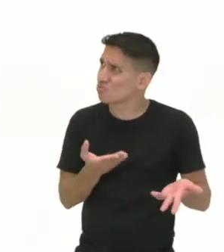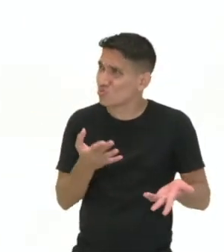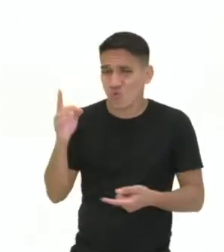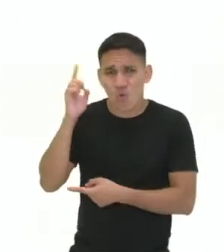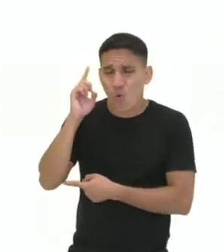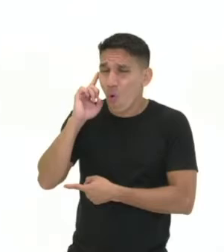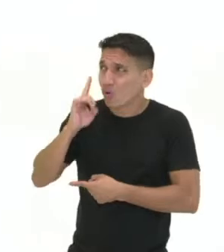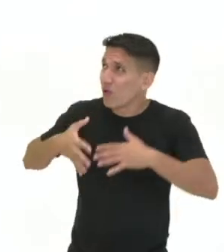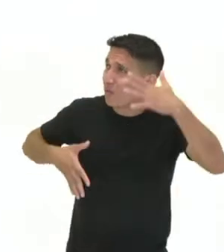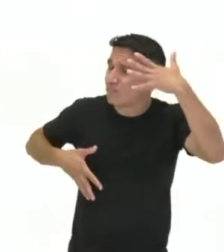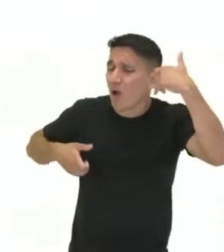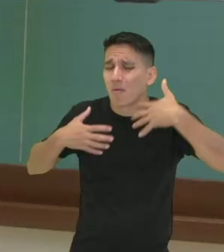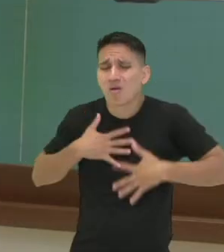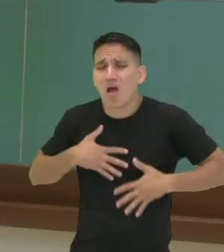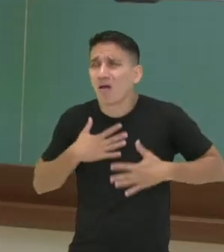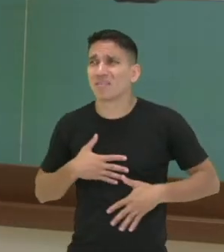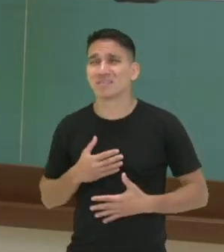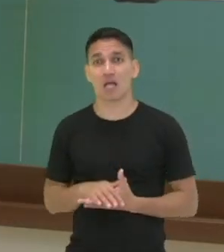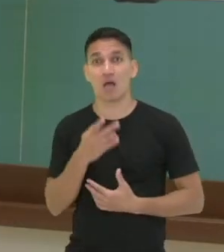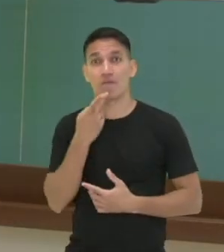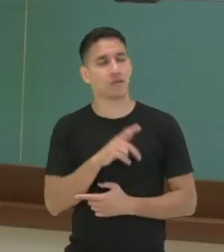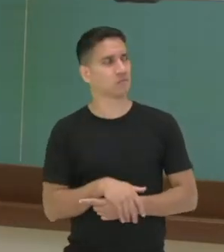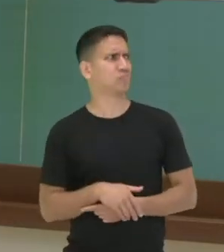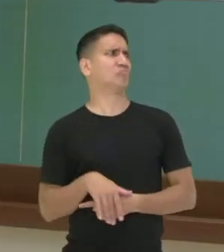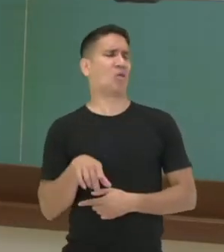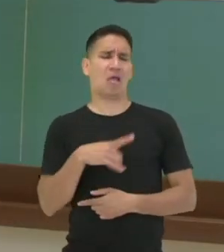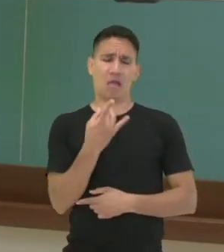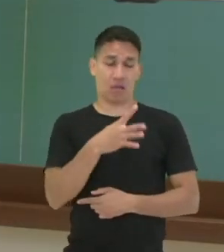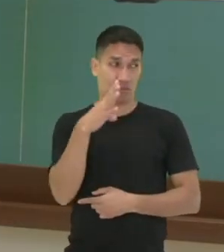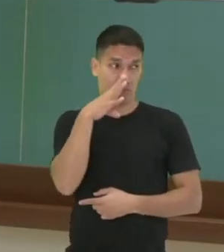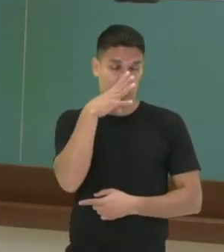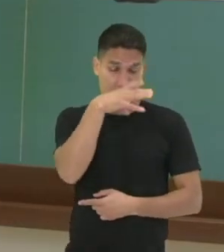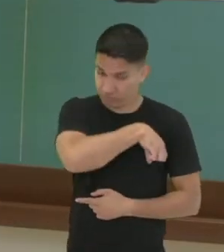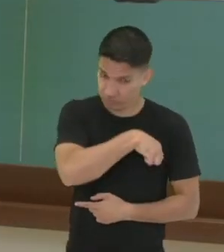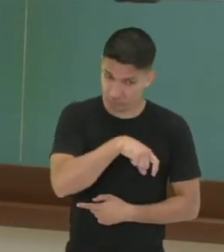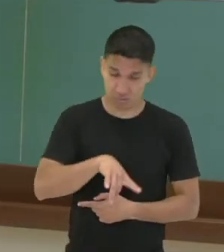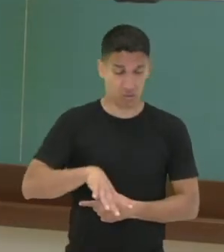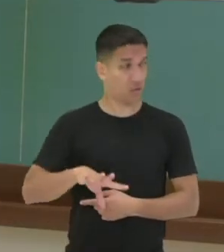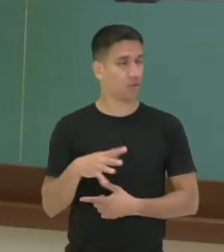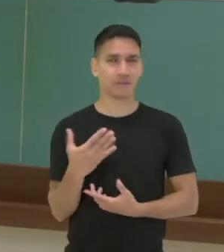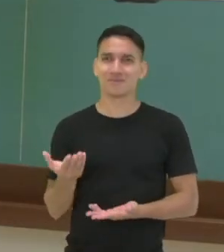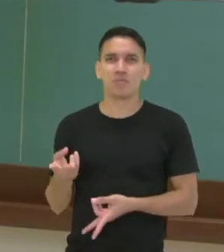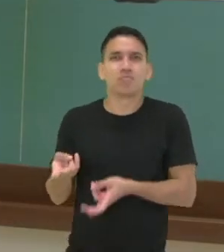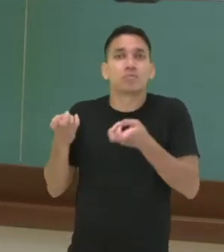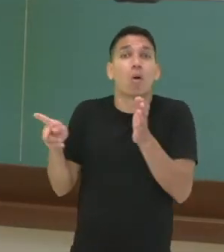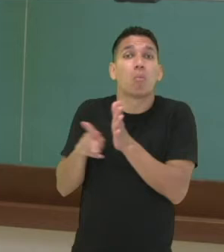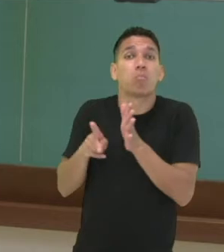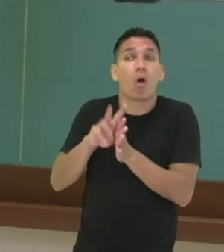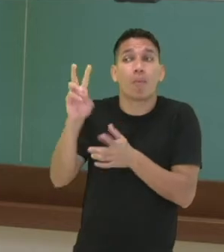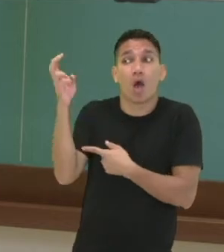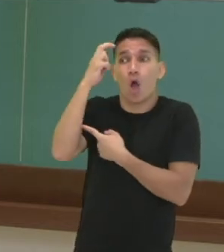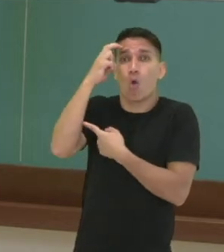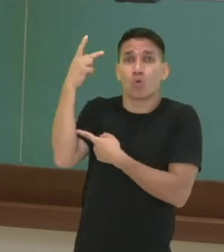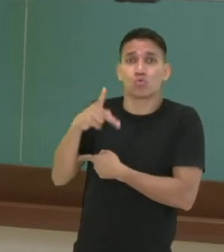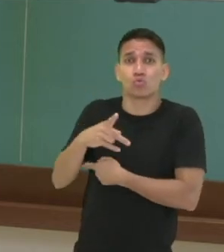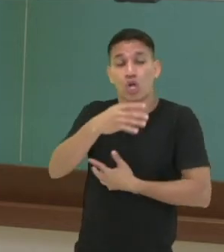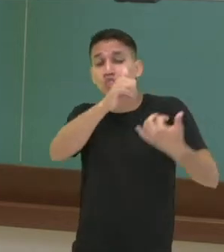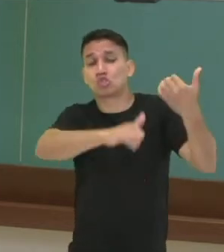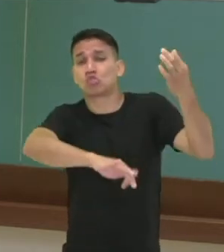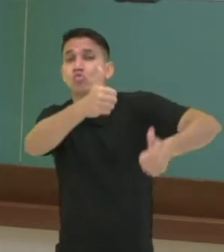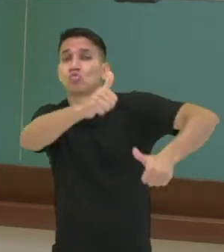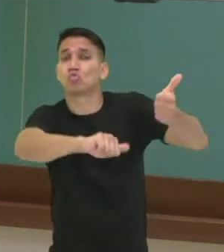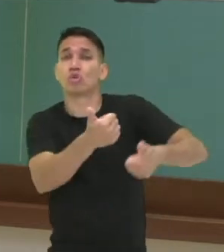são os bárbaros, né? Então, olha só, olhando a partir da sua própria cultura, julgando a cultura de um